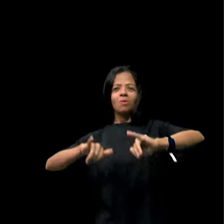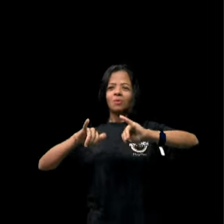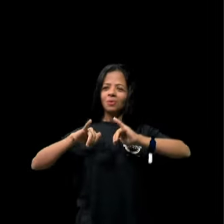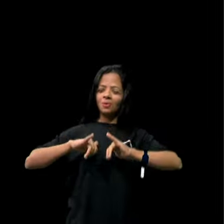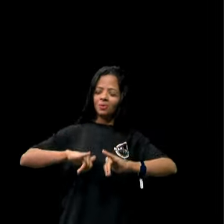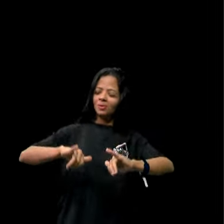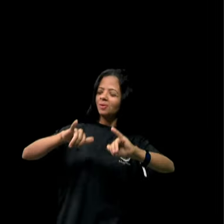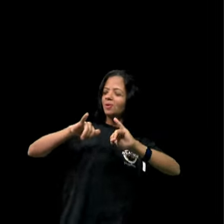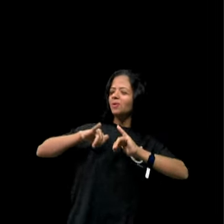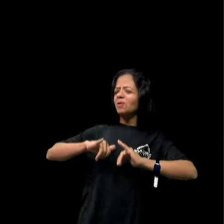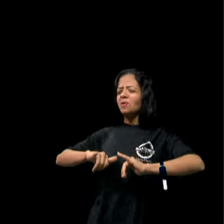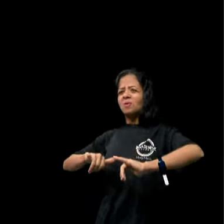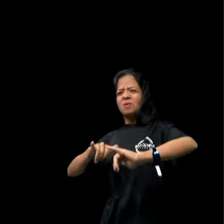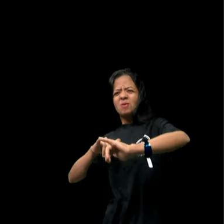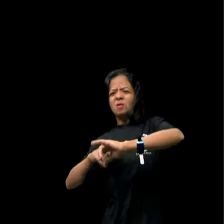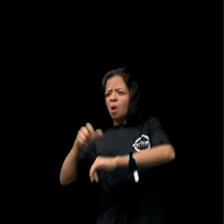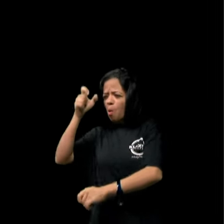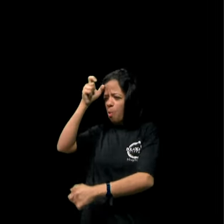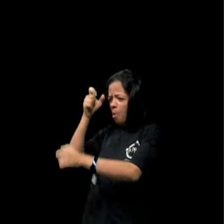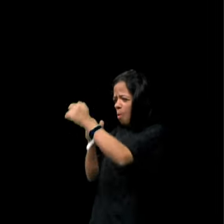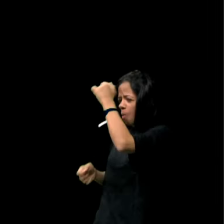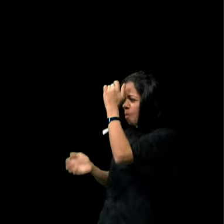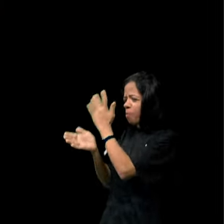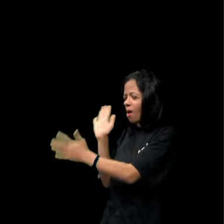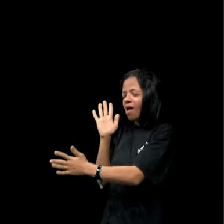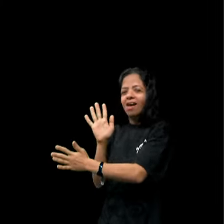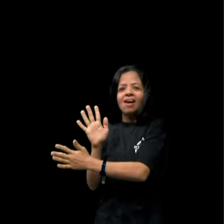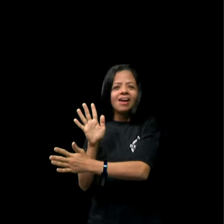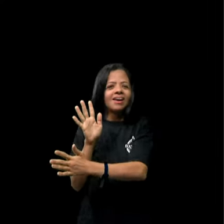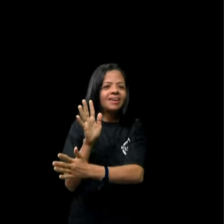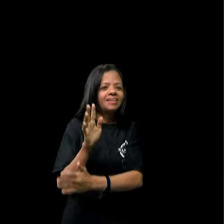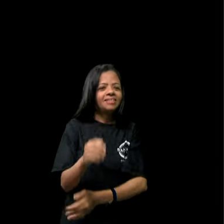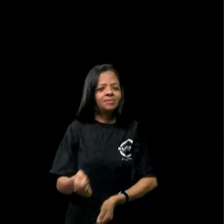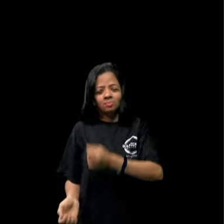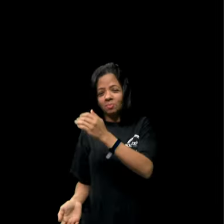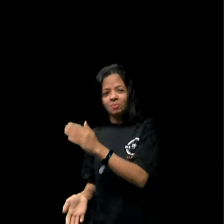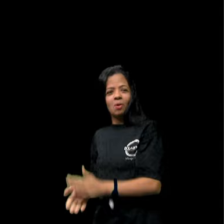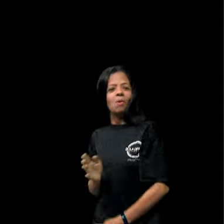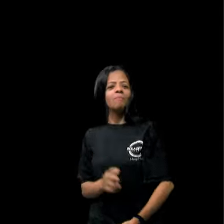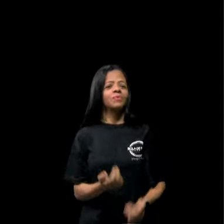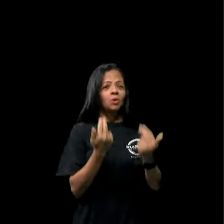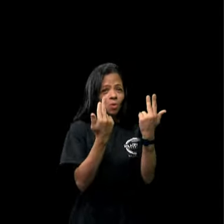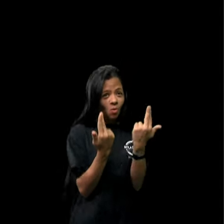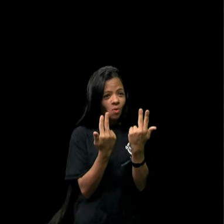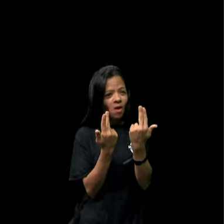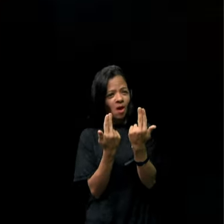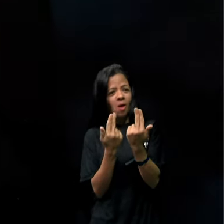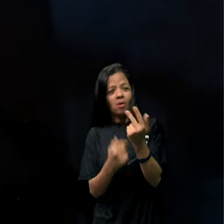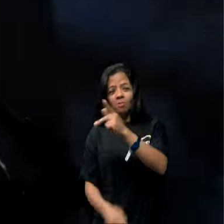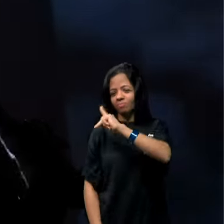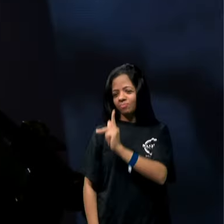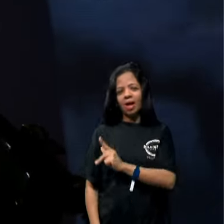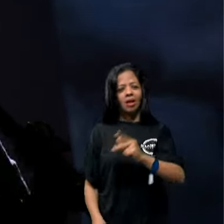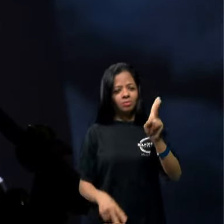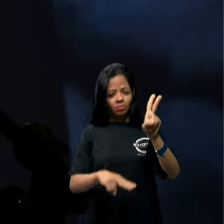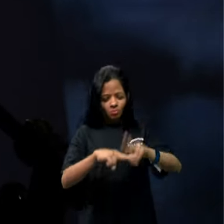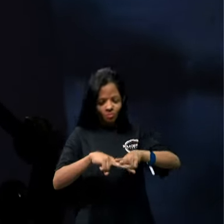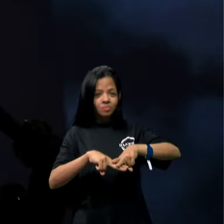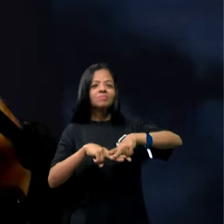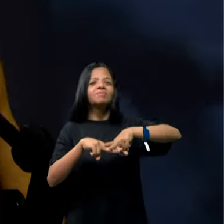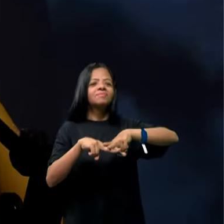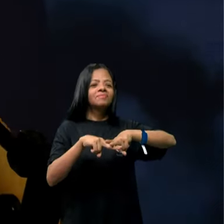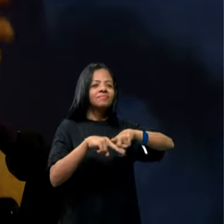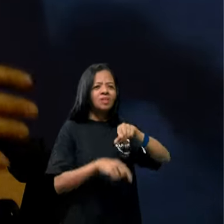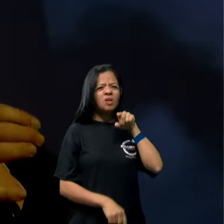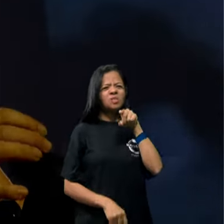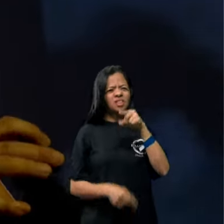Vamos abalar as estruturas do inferno, assim como Paulo e Silas na prisão. Se você está preso, basta uma palavra de